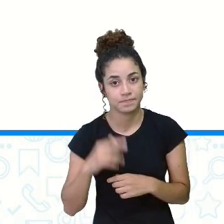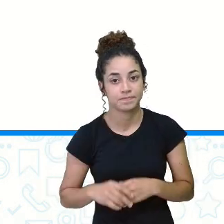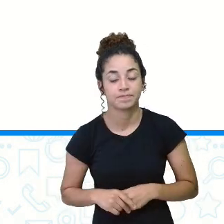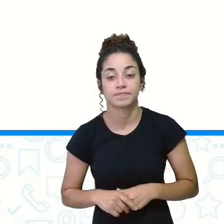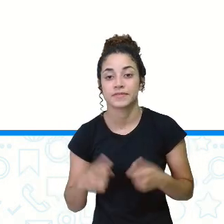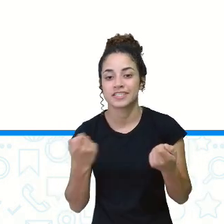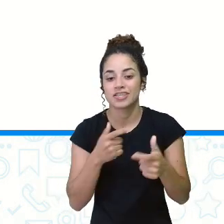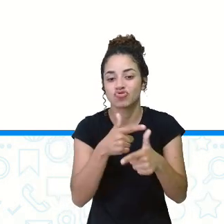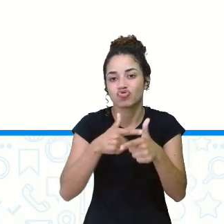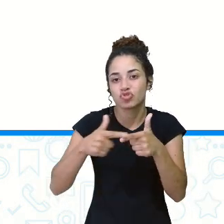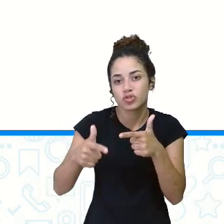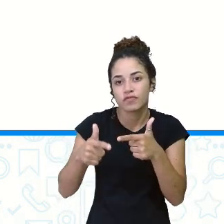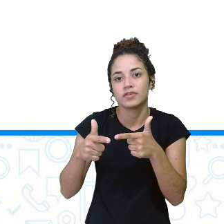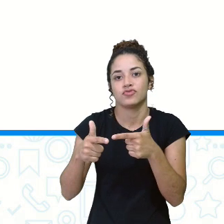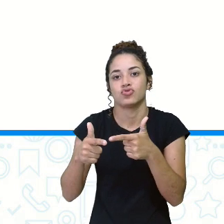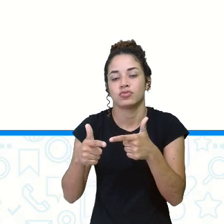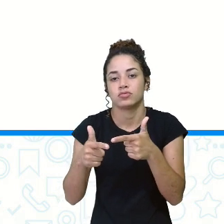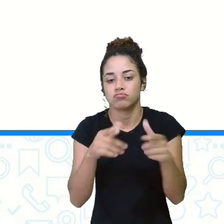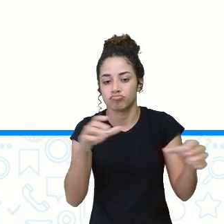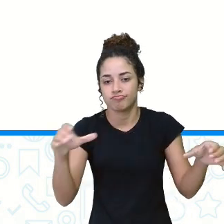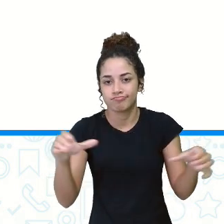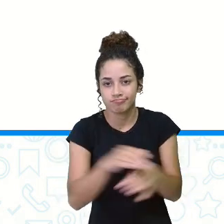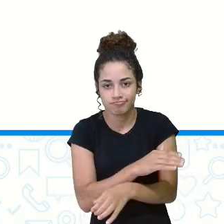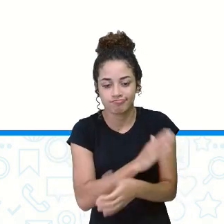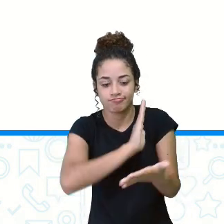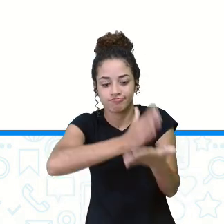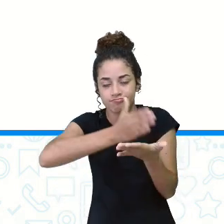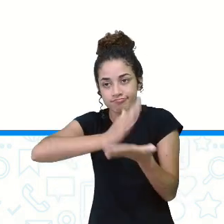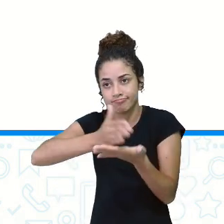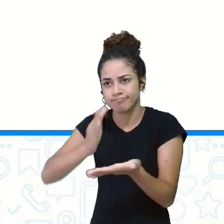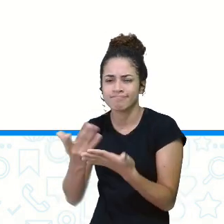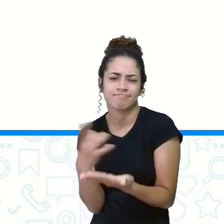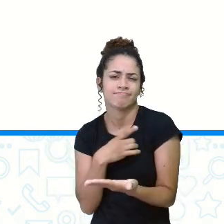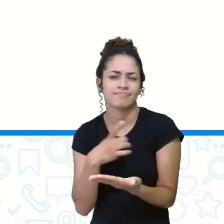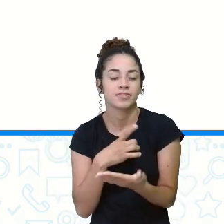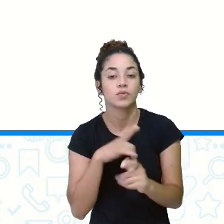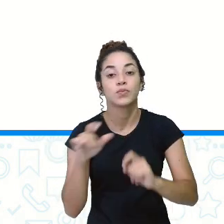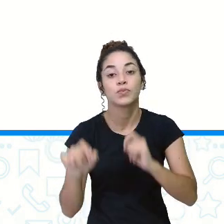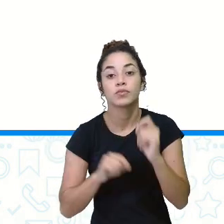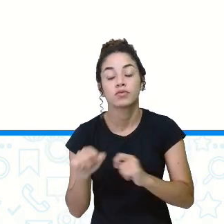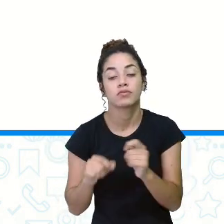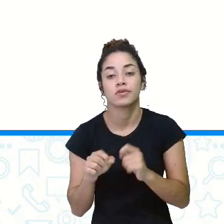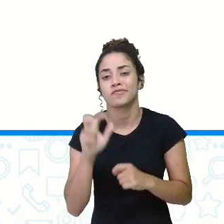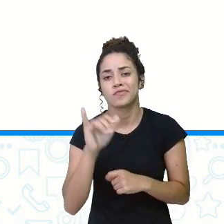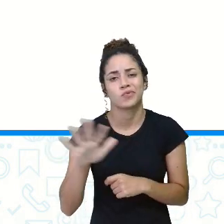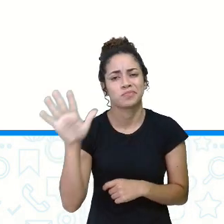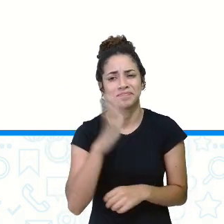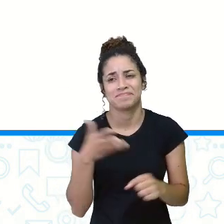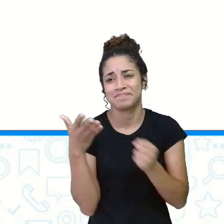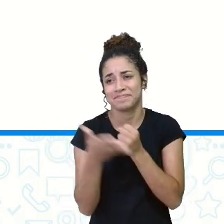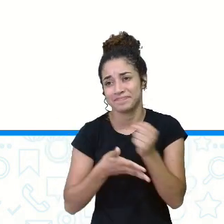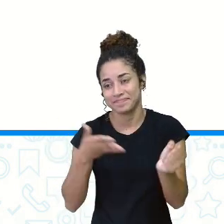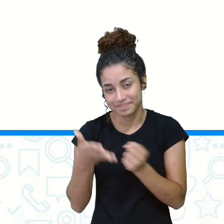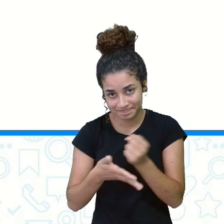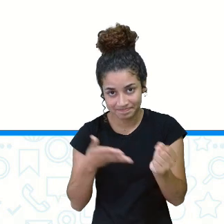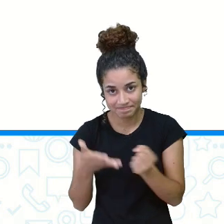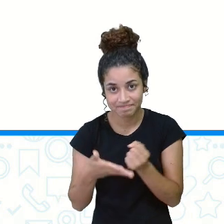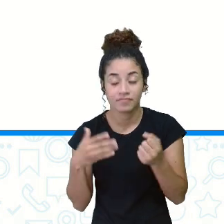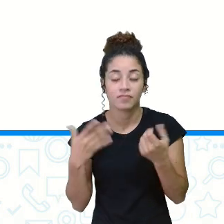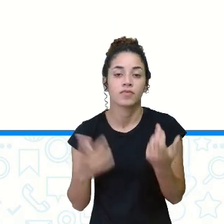eu tenho uma figura básica aqui. Eu tenho uma figura onde tem 3